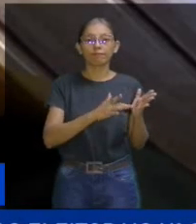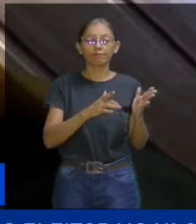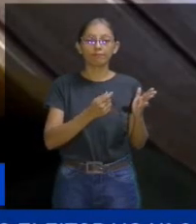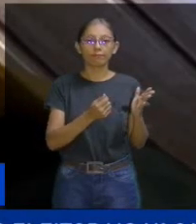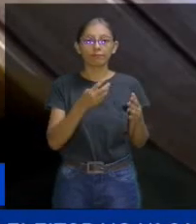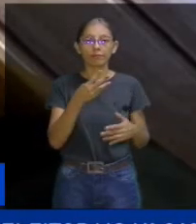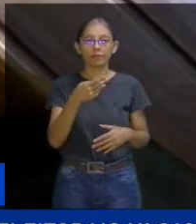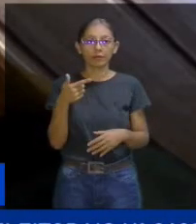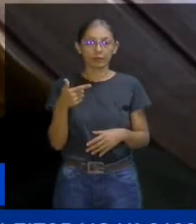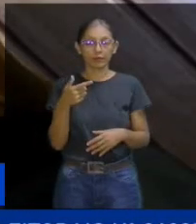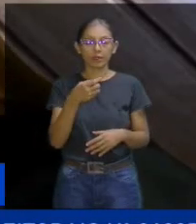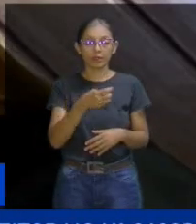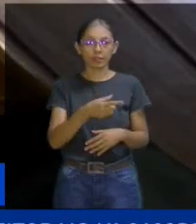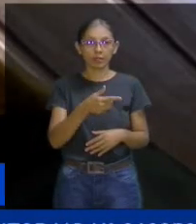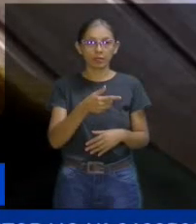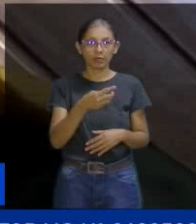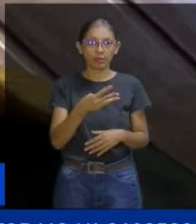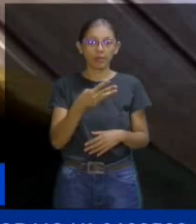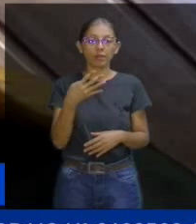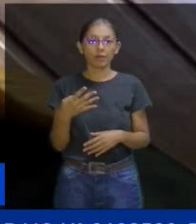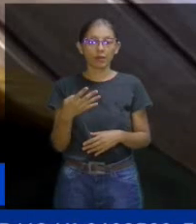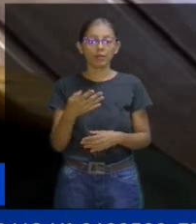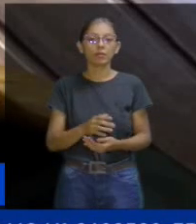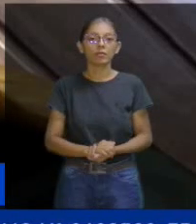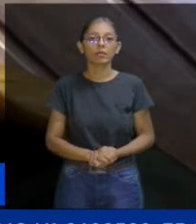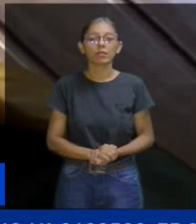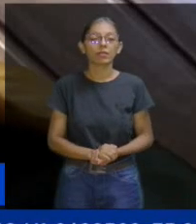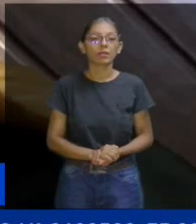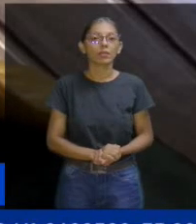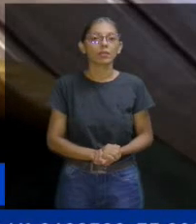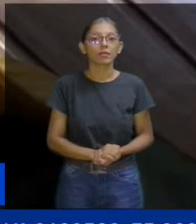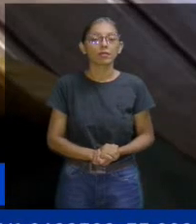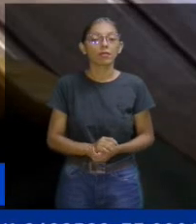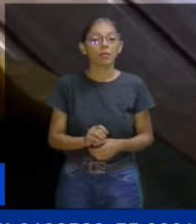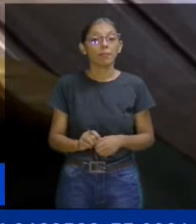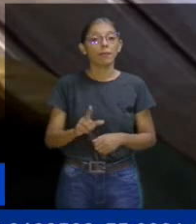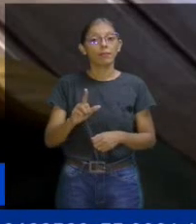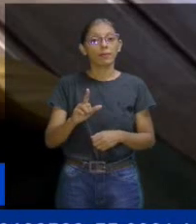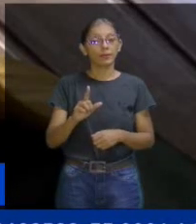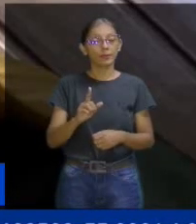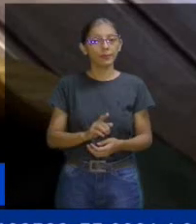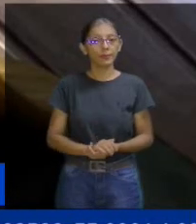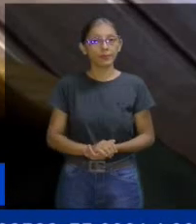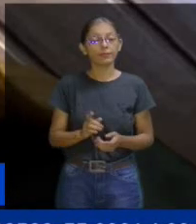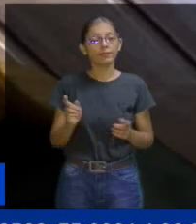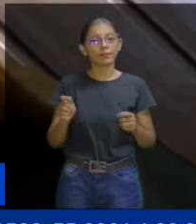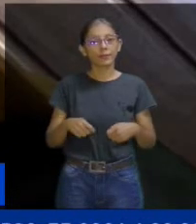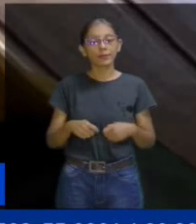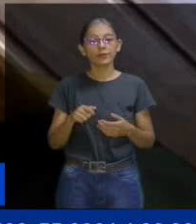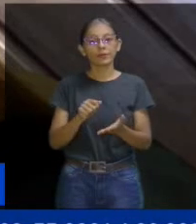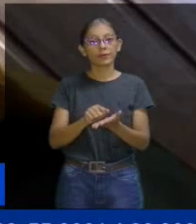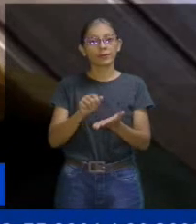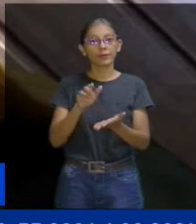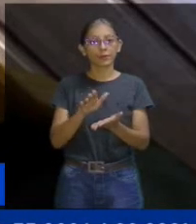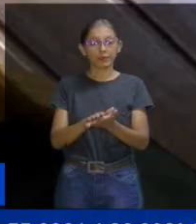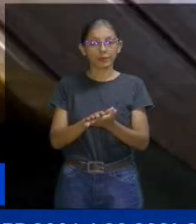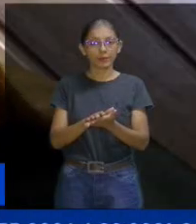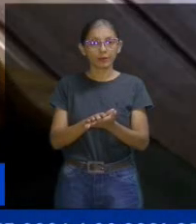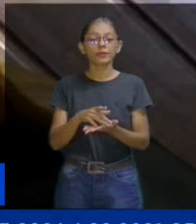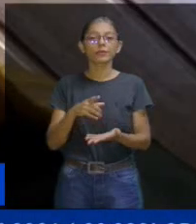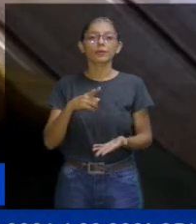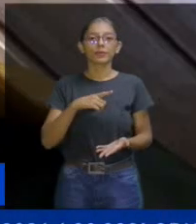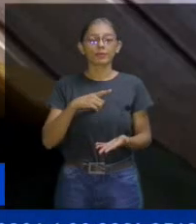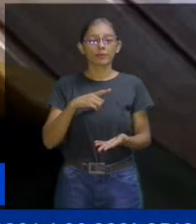34,80, referente ao montante que ultrapassou o limite legalmente imposto. No que tange à multa aplicada por ocasião